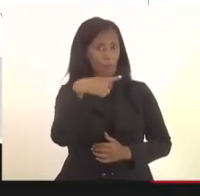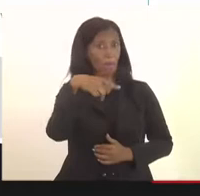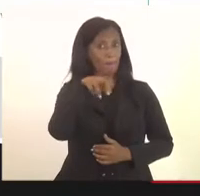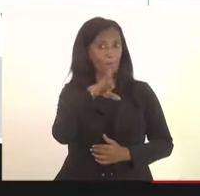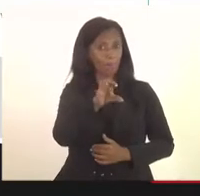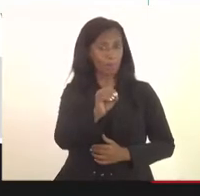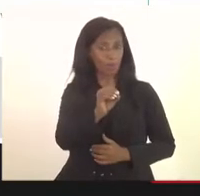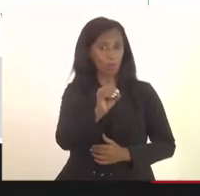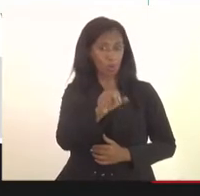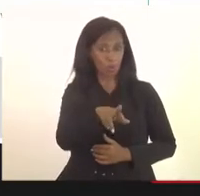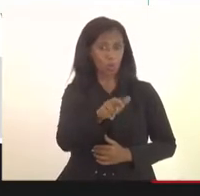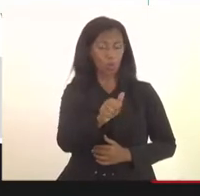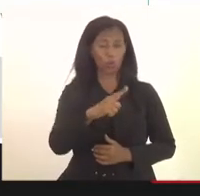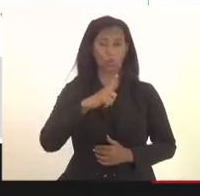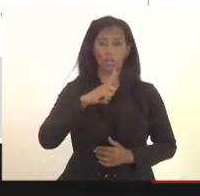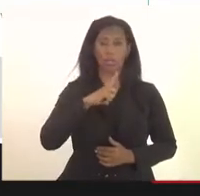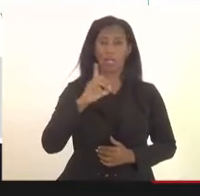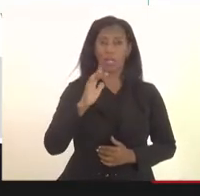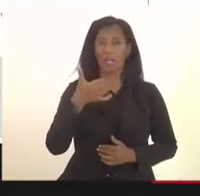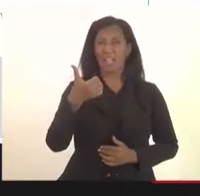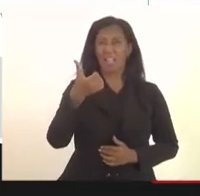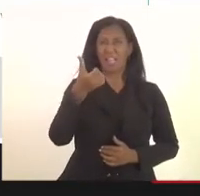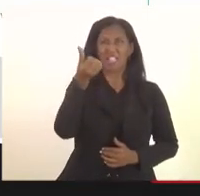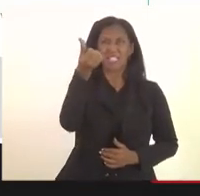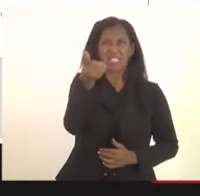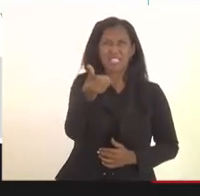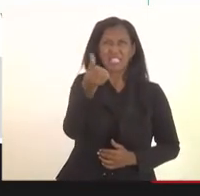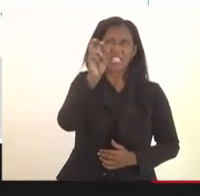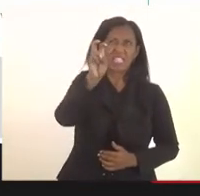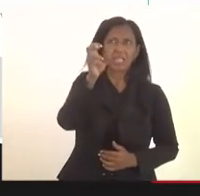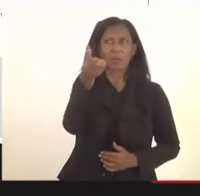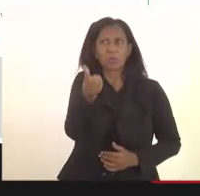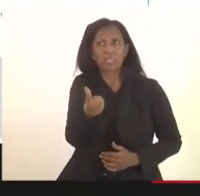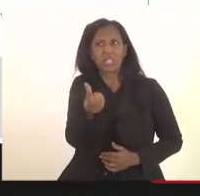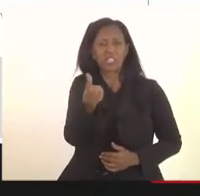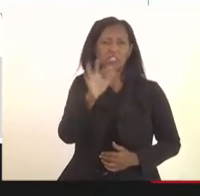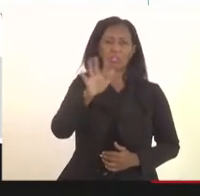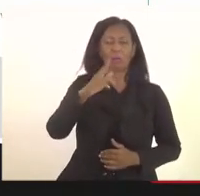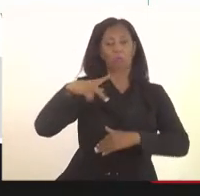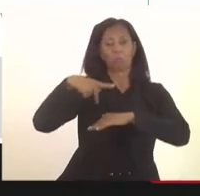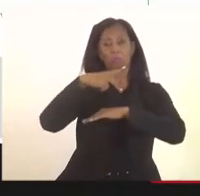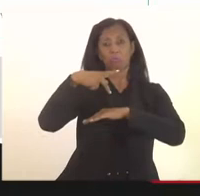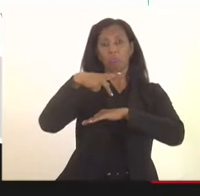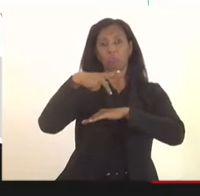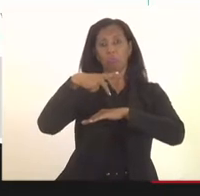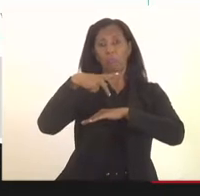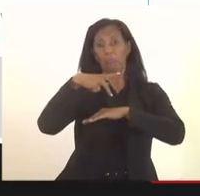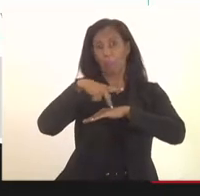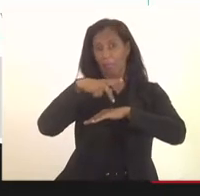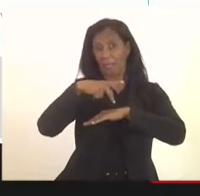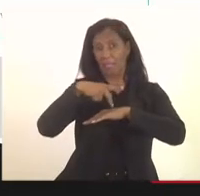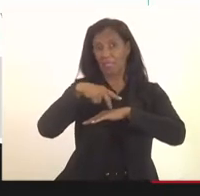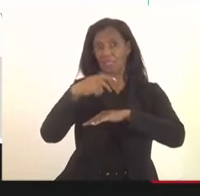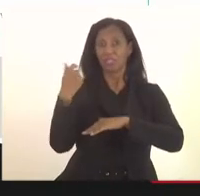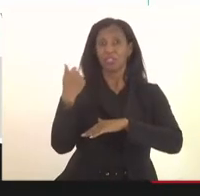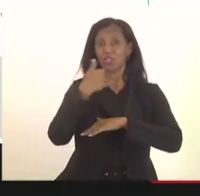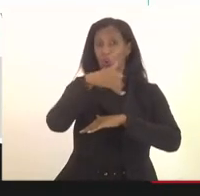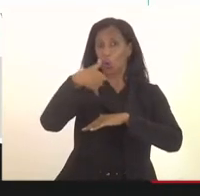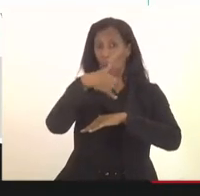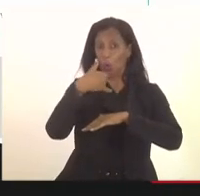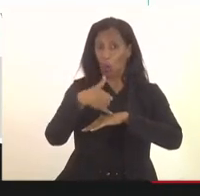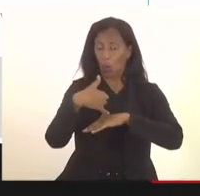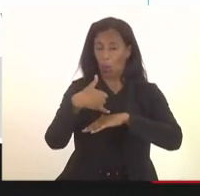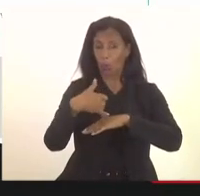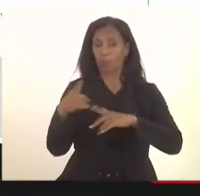está provavelmente a sexta ou a quinta maior produtora de petróleo, por incrível que pareça, apesar de ter um único ativo hoje.